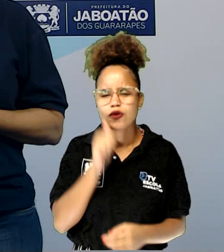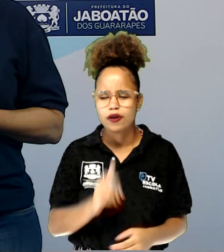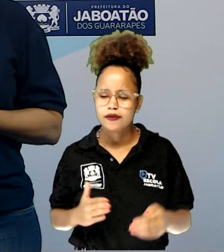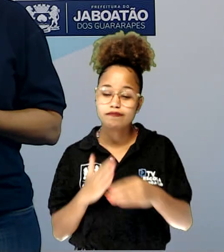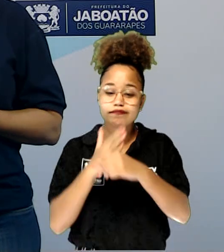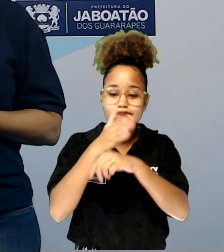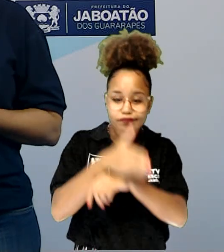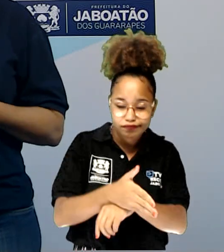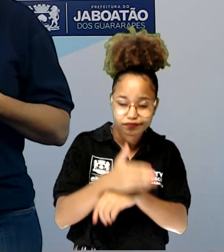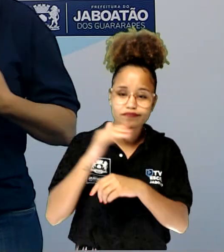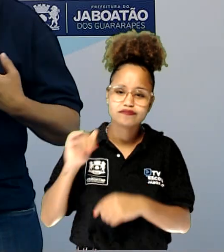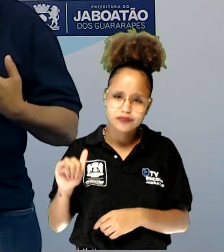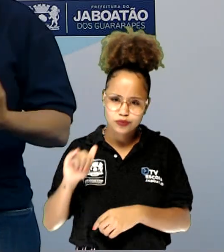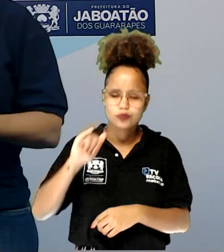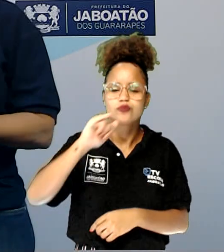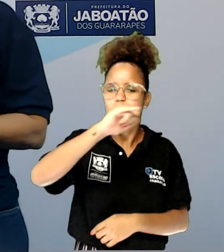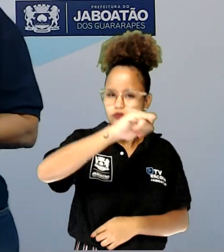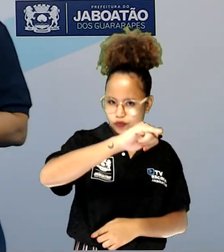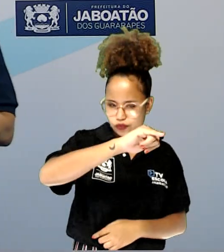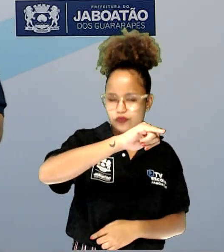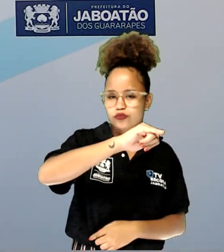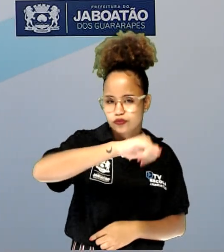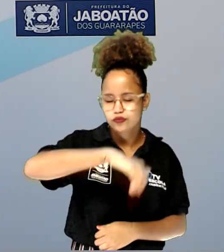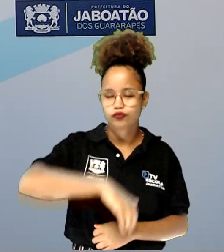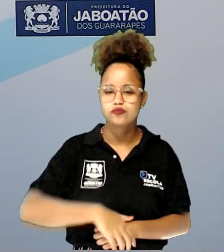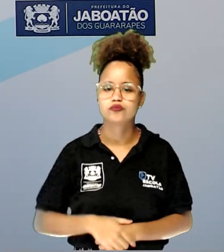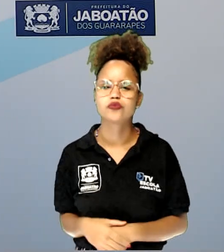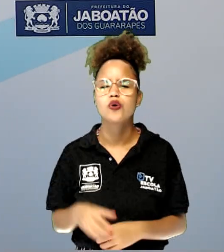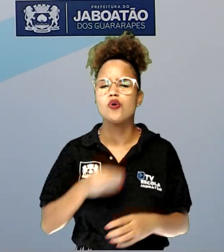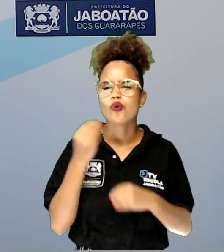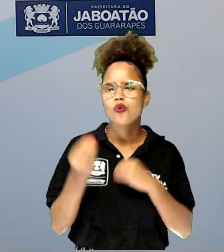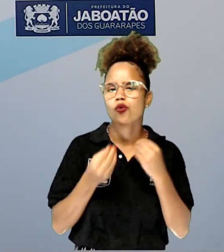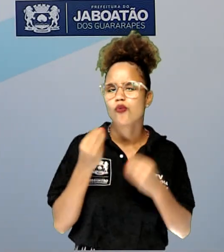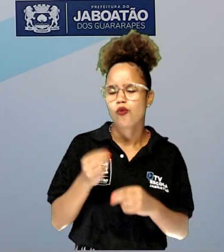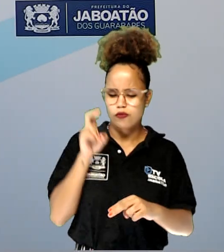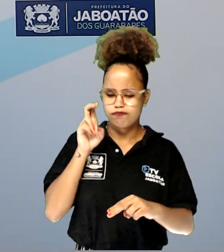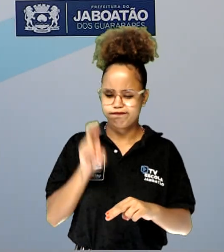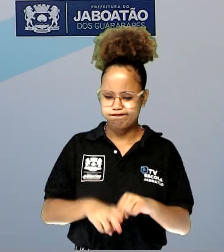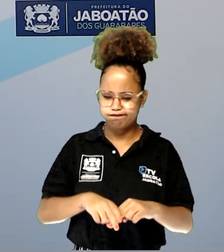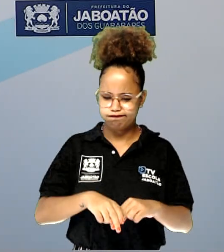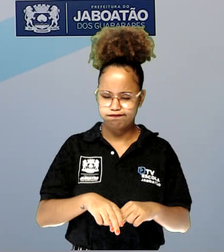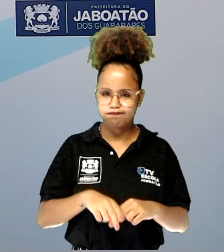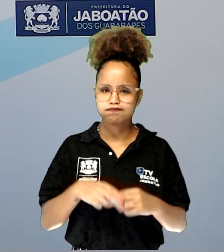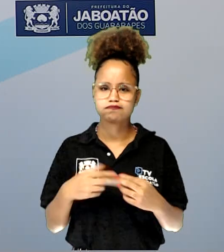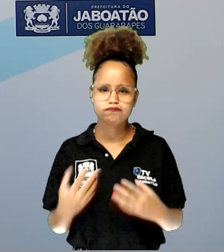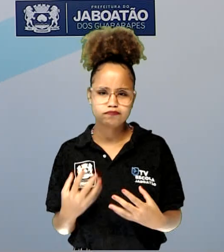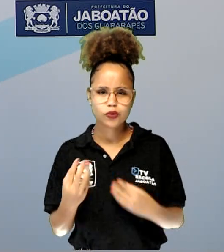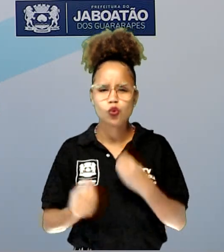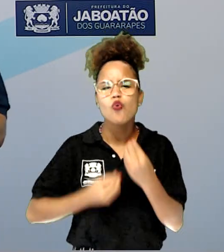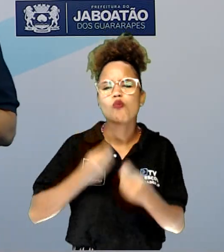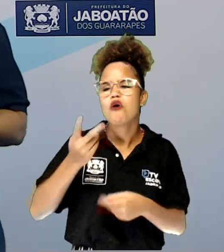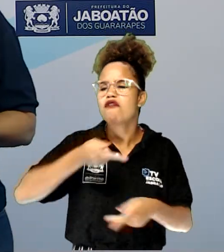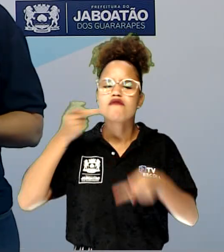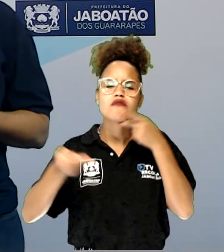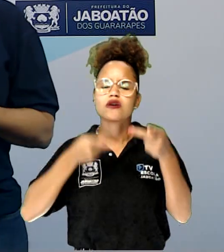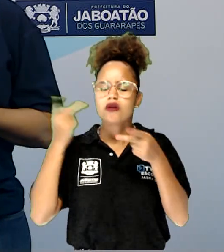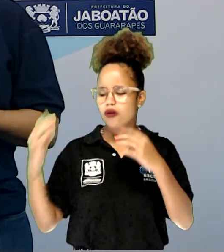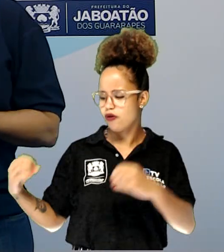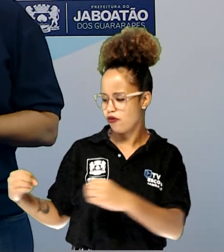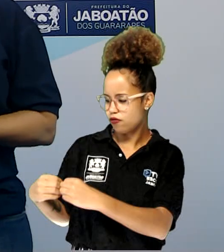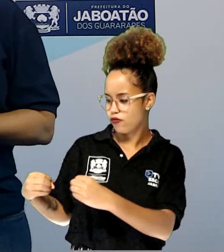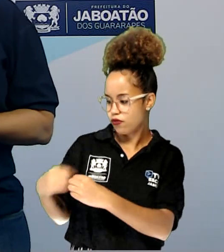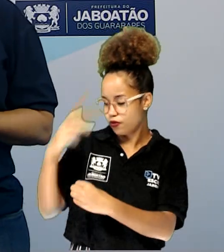entra dentro do avião, como ela se acomoda, né, como ela fala com o vizinho